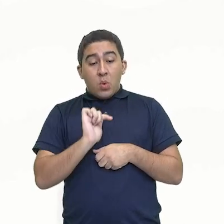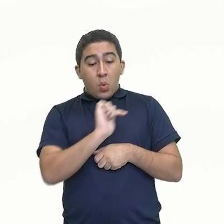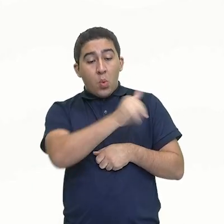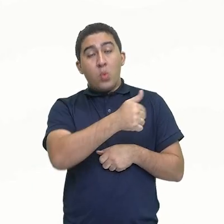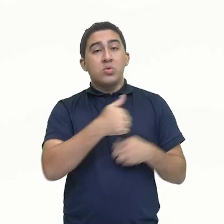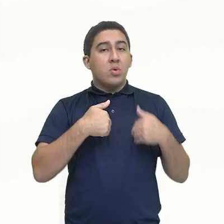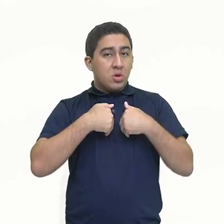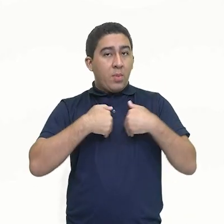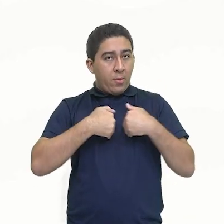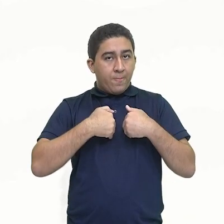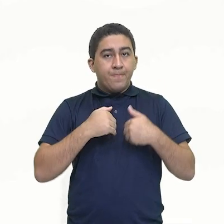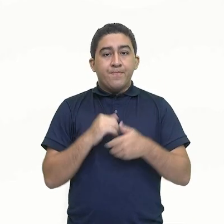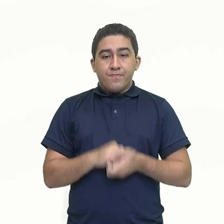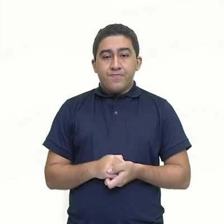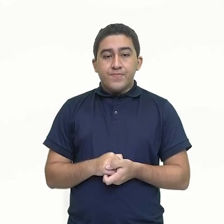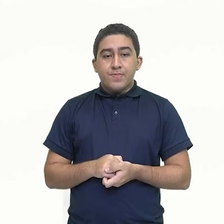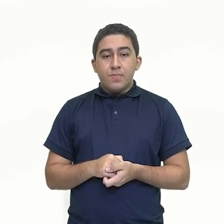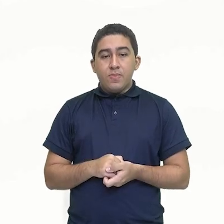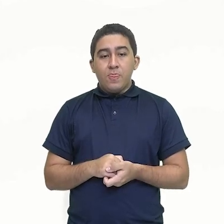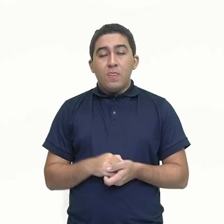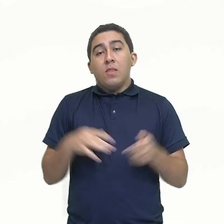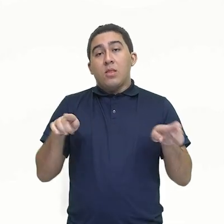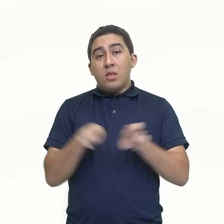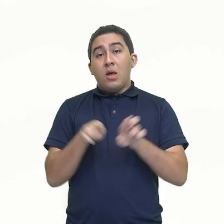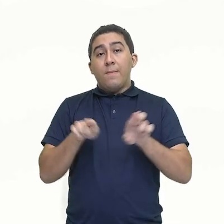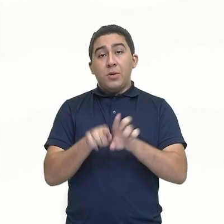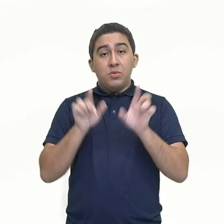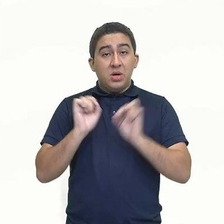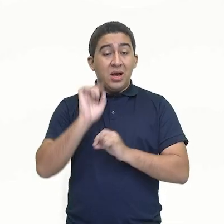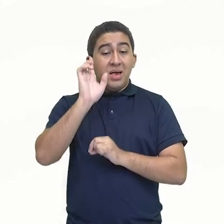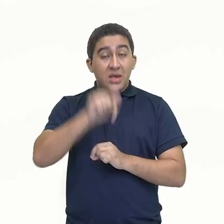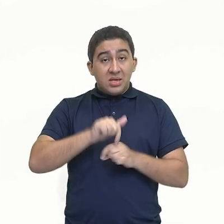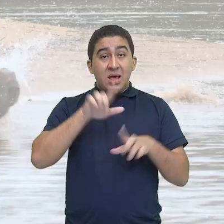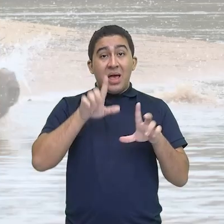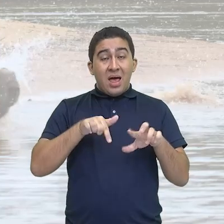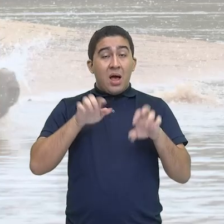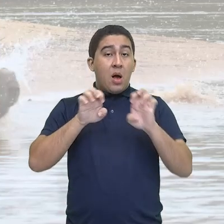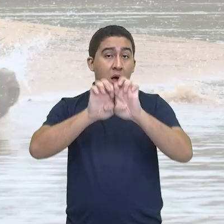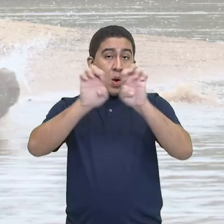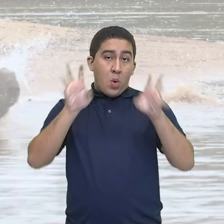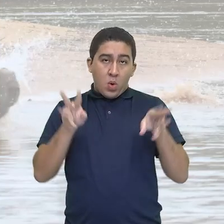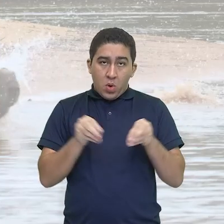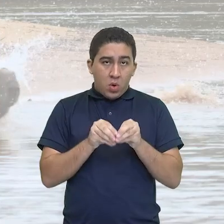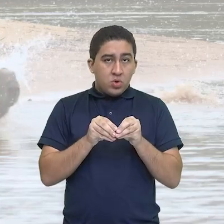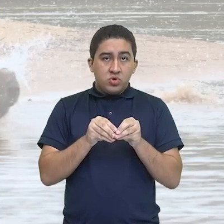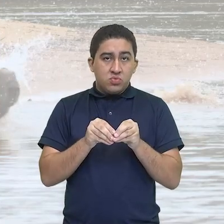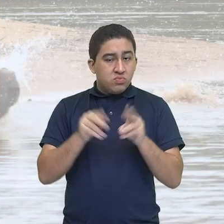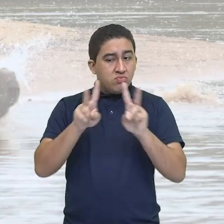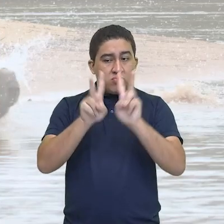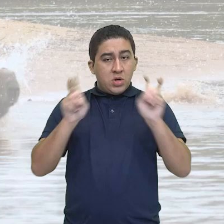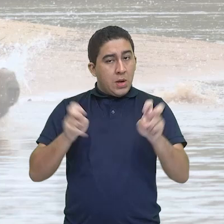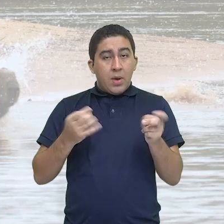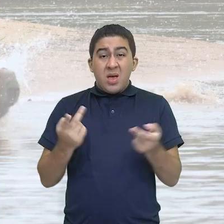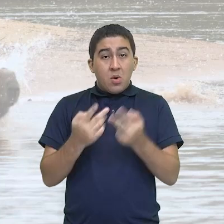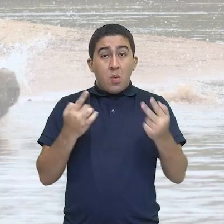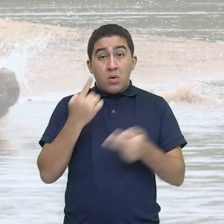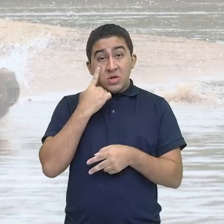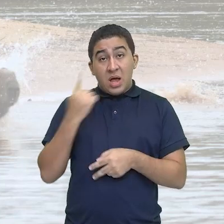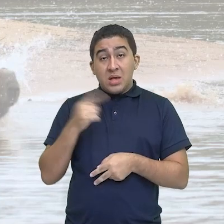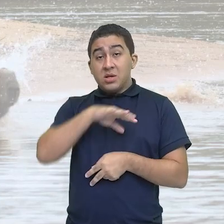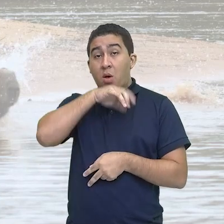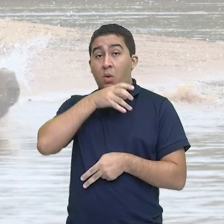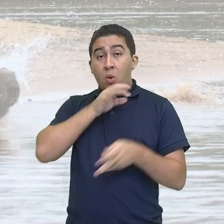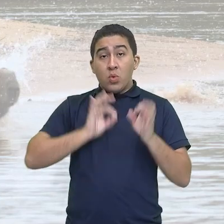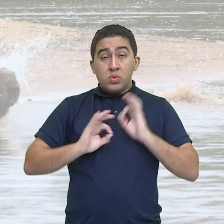outros animais. Então, esse é o nicho ecológico do leão. Assim como o nicho ecológico aqui